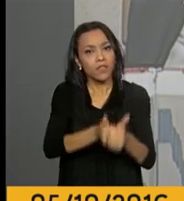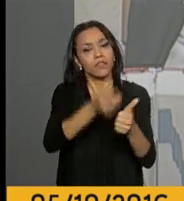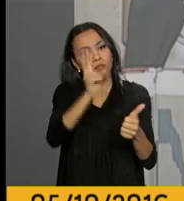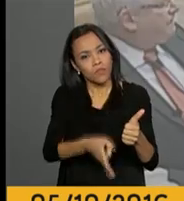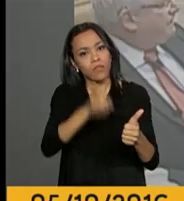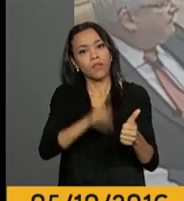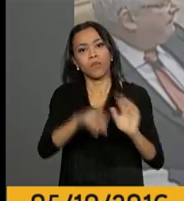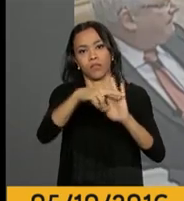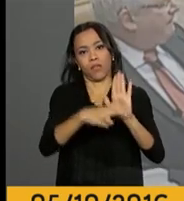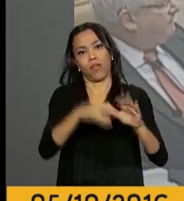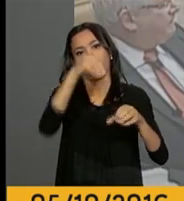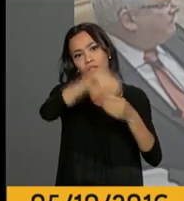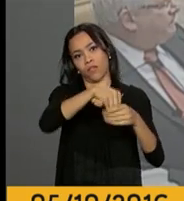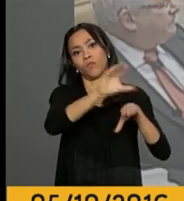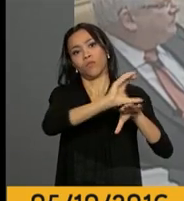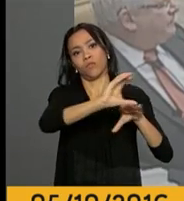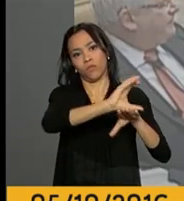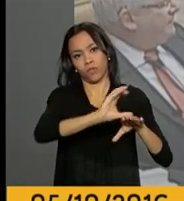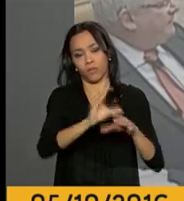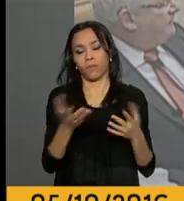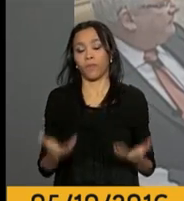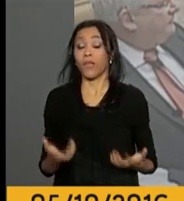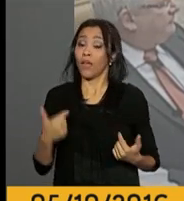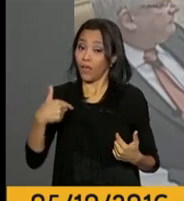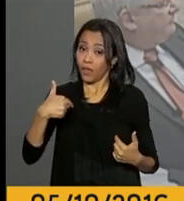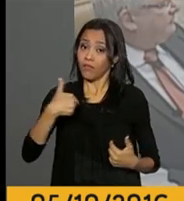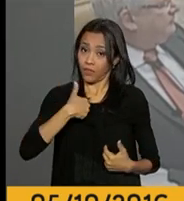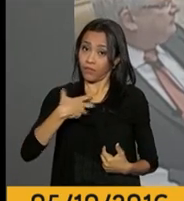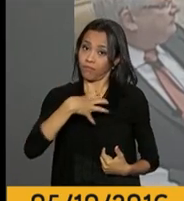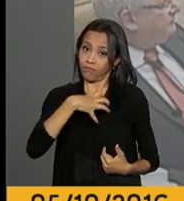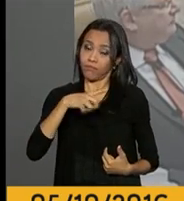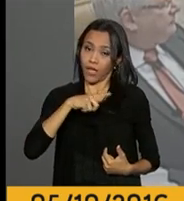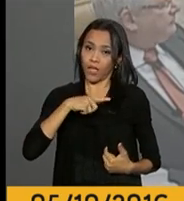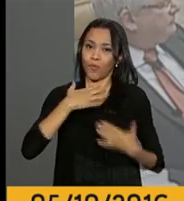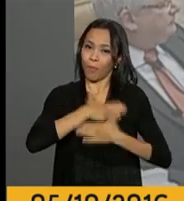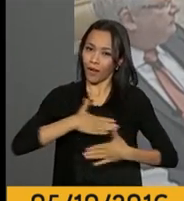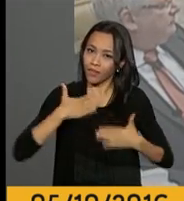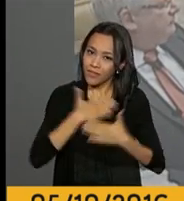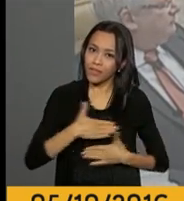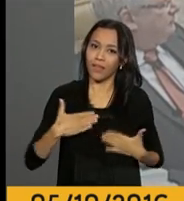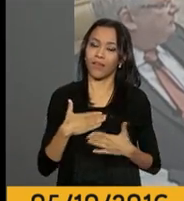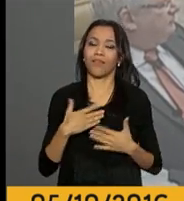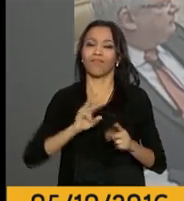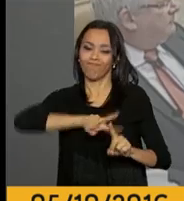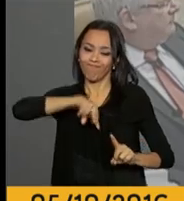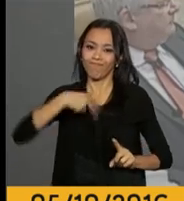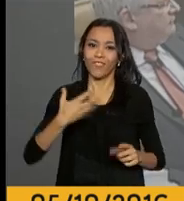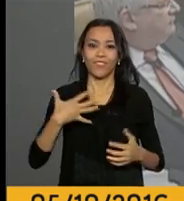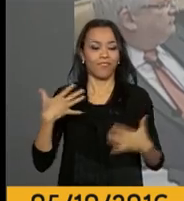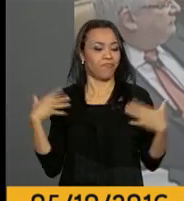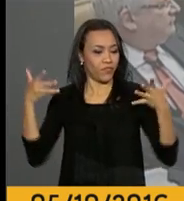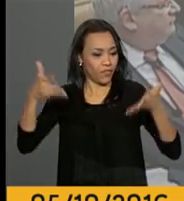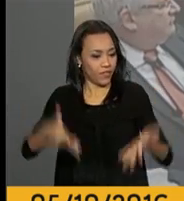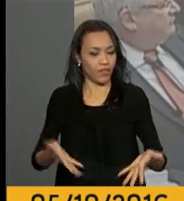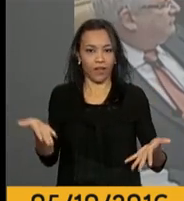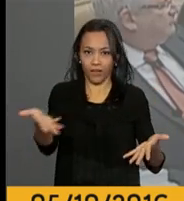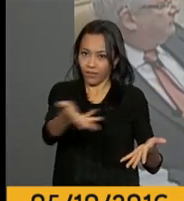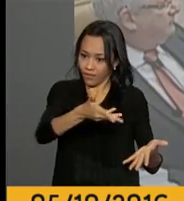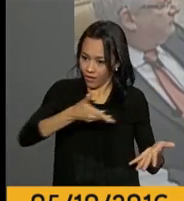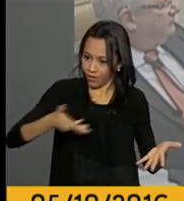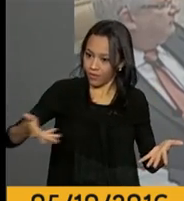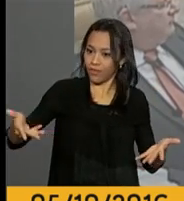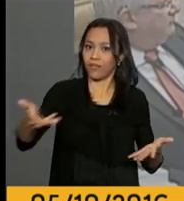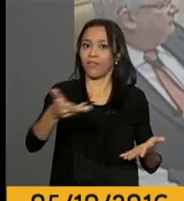constitucional por isto que eu tenho um prazer digamos redobrado em vir aqui na qualidade